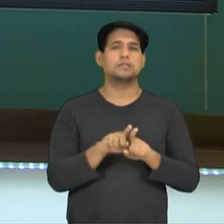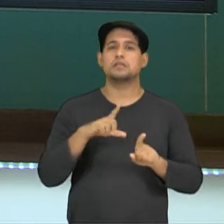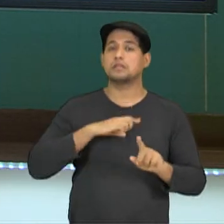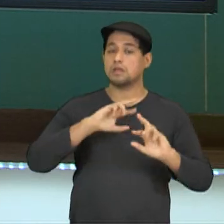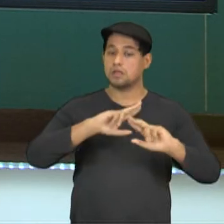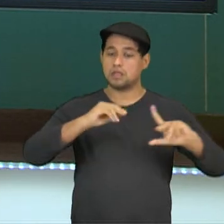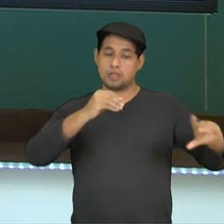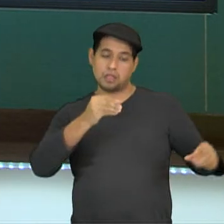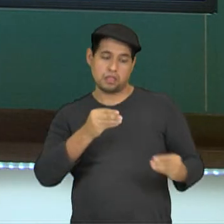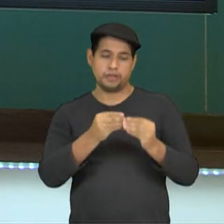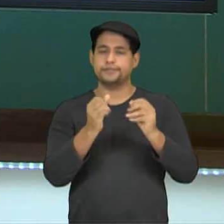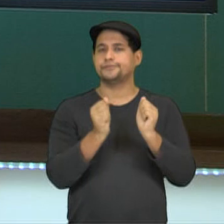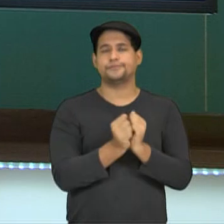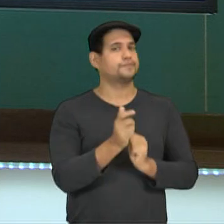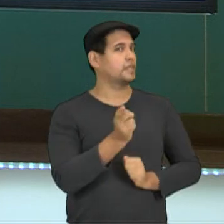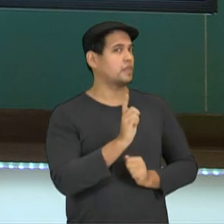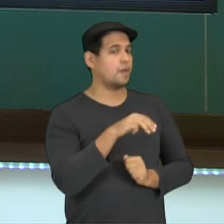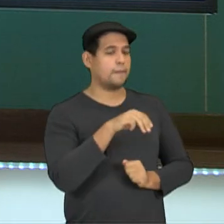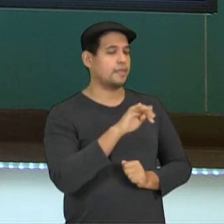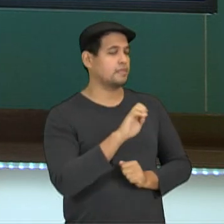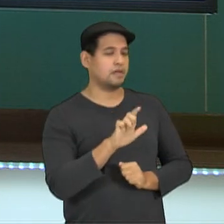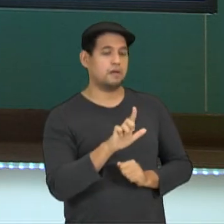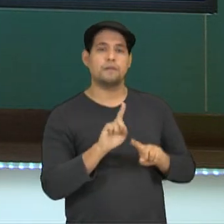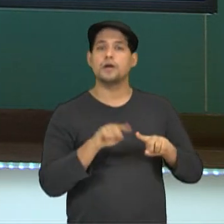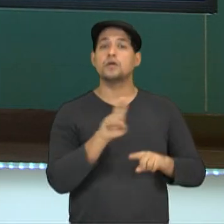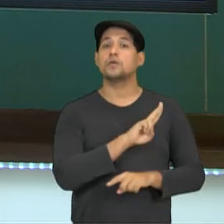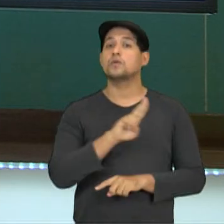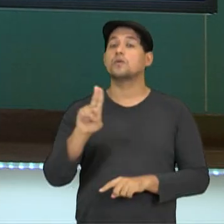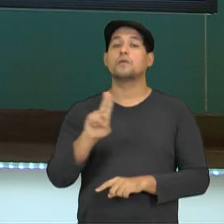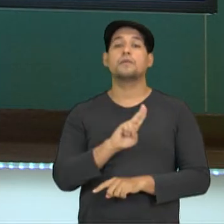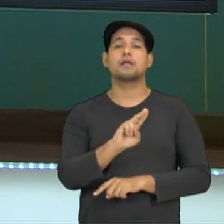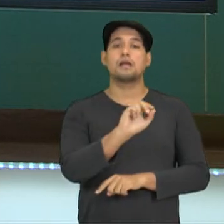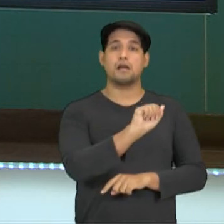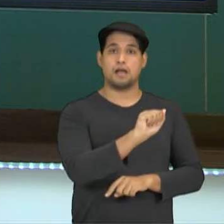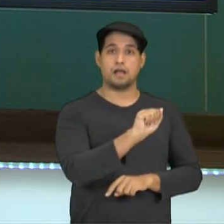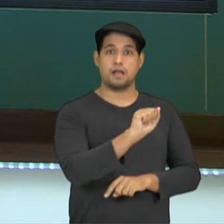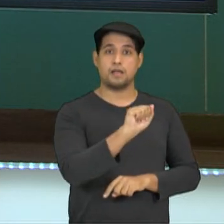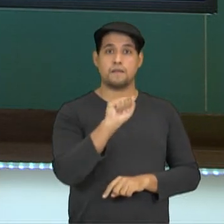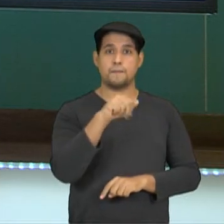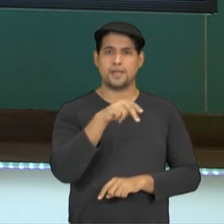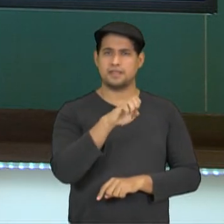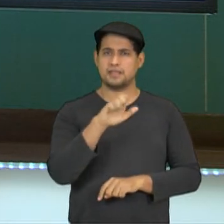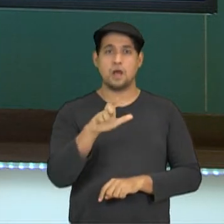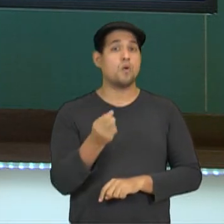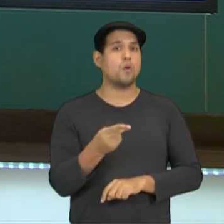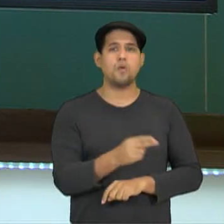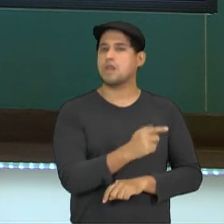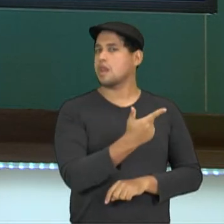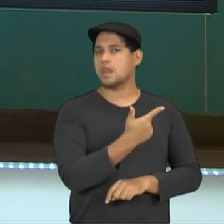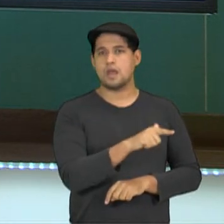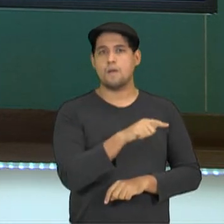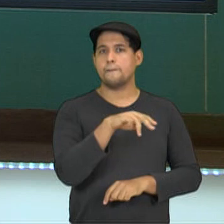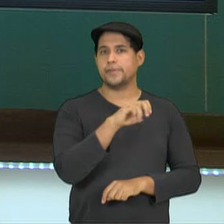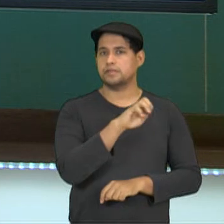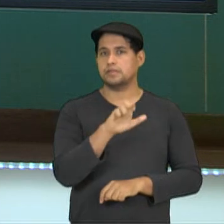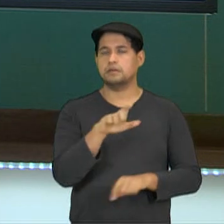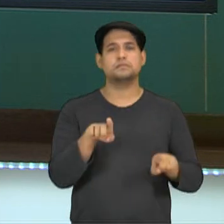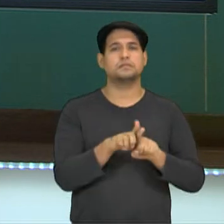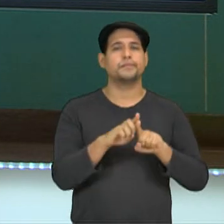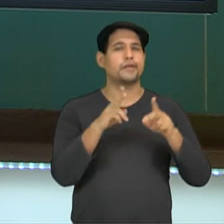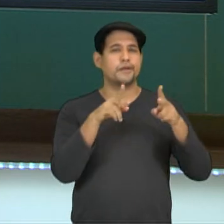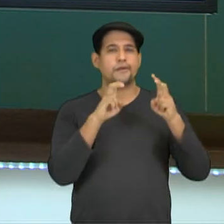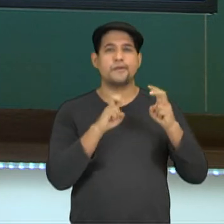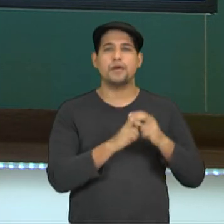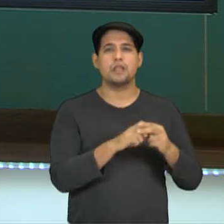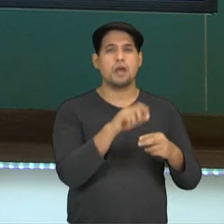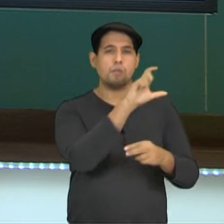outro elemento que não é metal. Então, a gente chama de ametal ou não metal, né? Então, olha lá na tabela periódica,